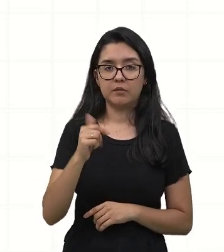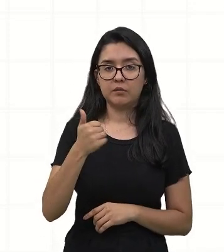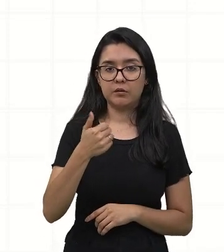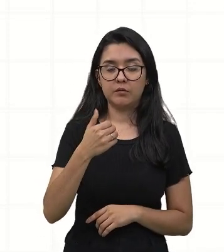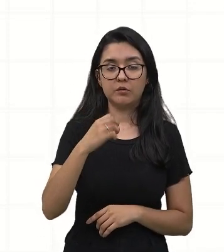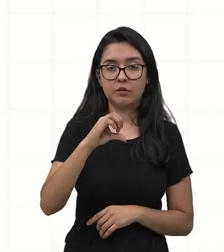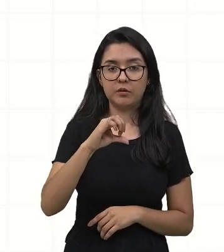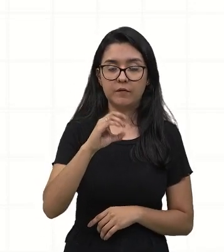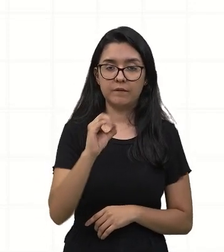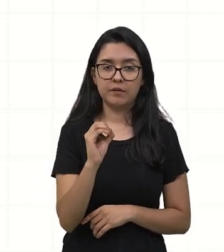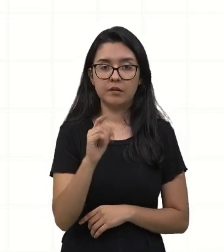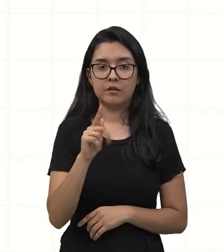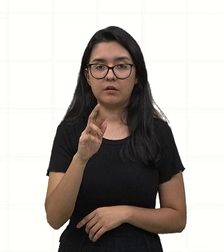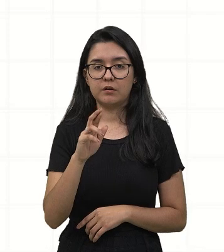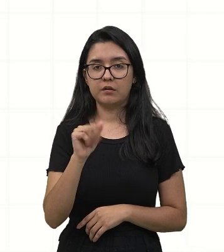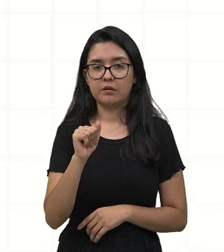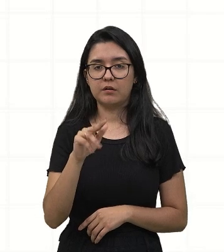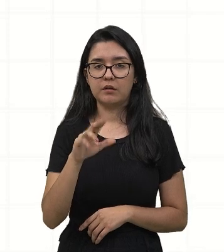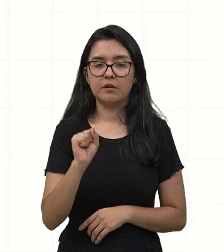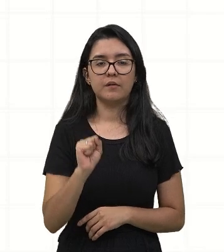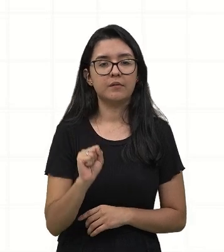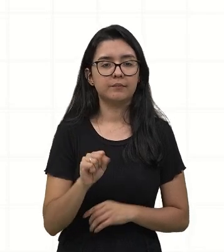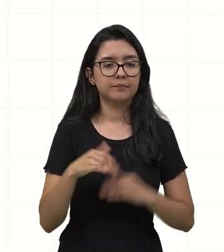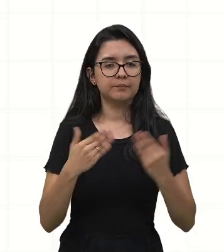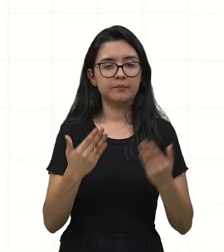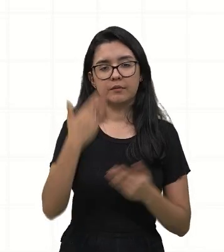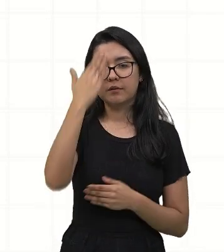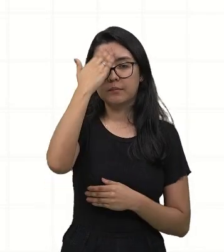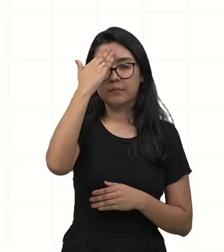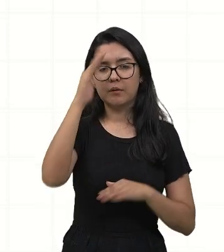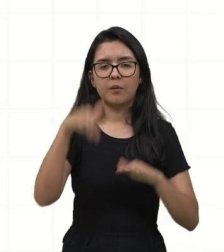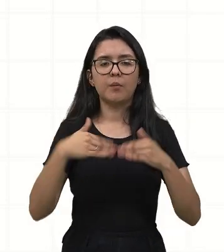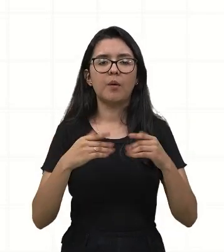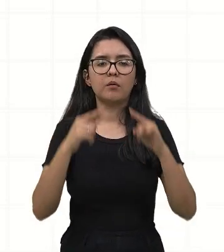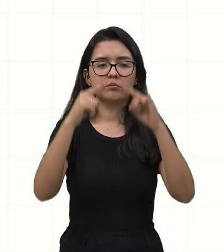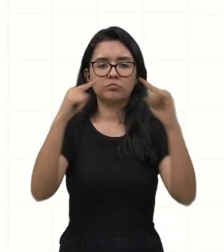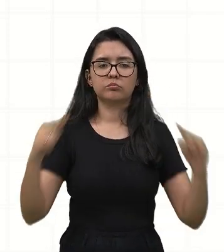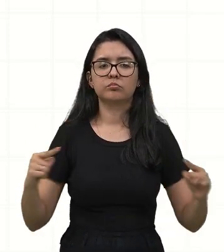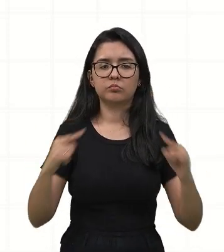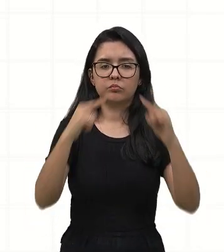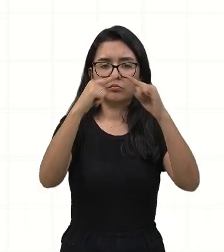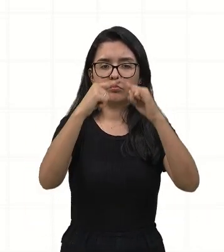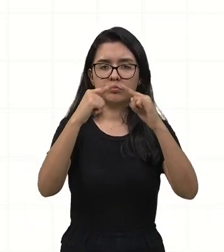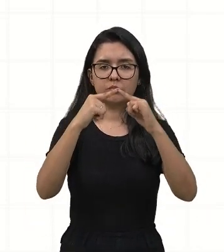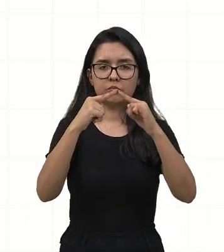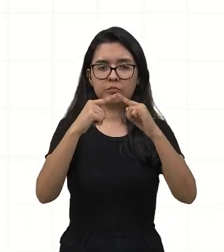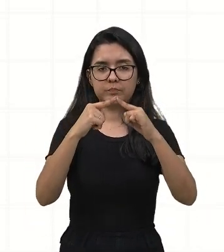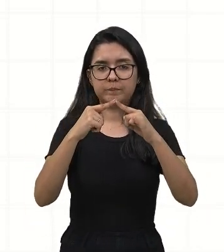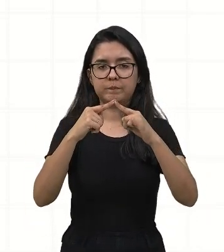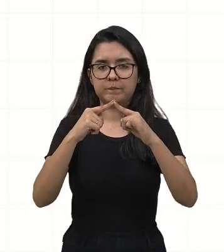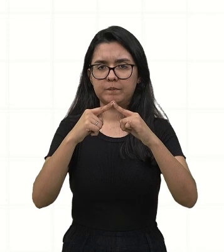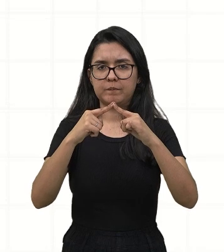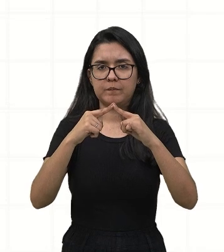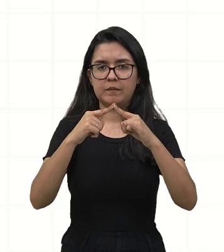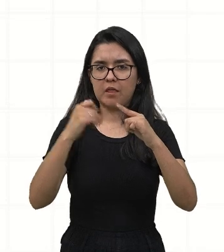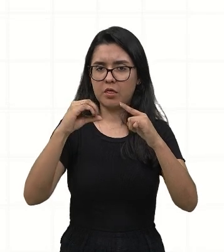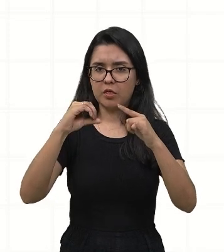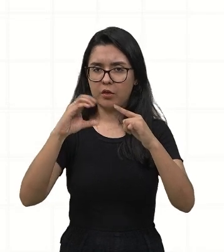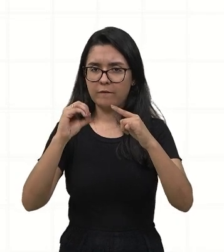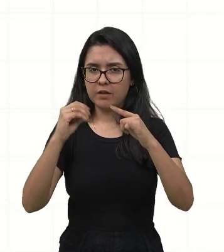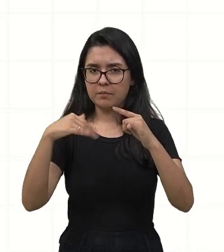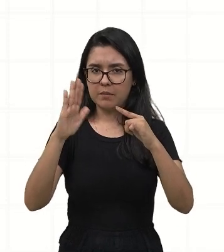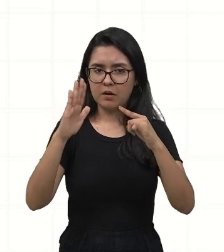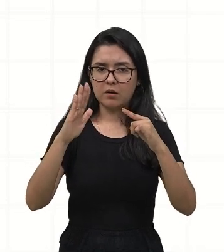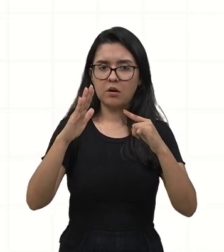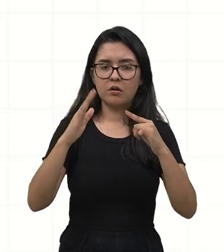90. Bora pensar bem aqui, ó. Qual ângulo é esse, hein? Agudo, obtuso, será que ele é maior do que 90? Com certeza,